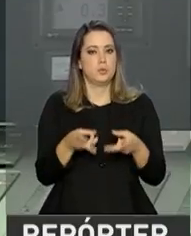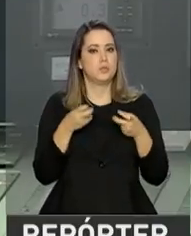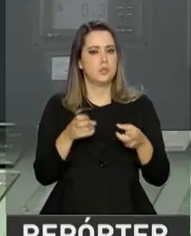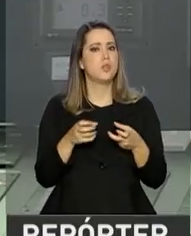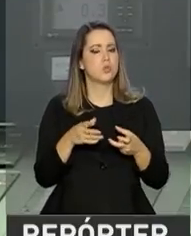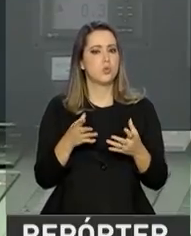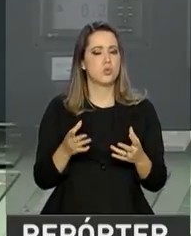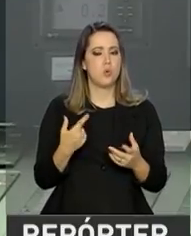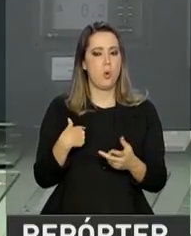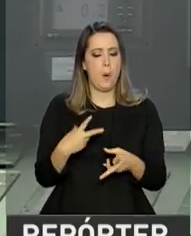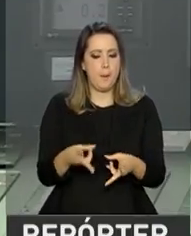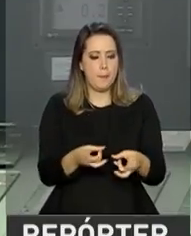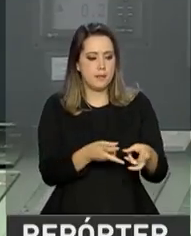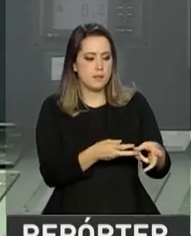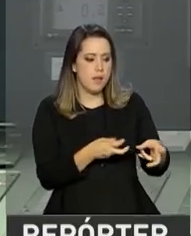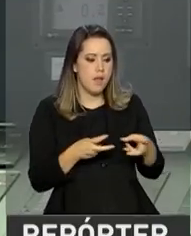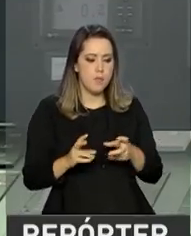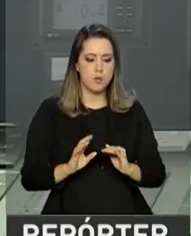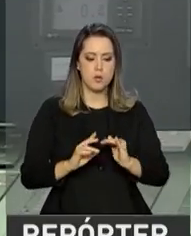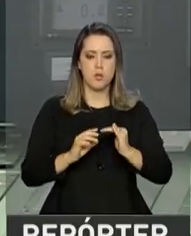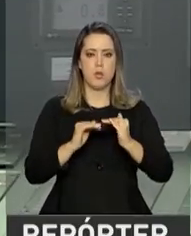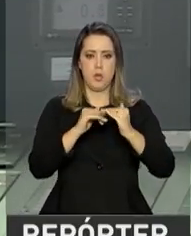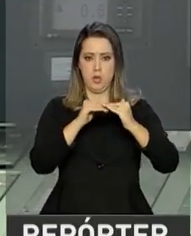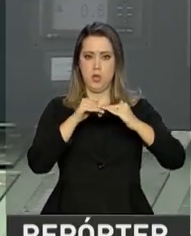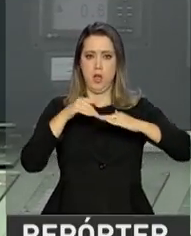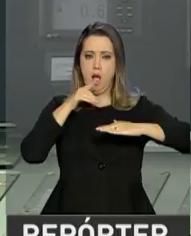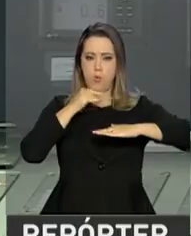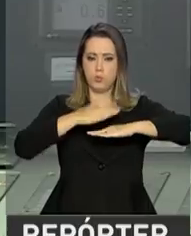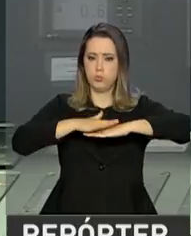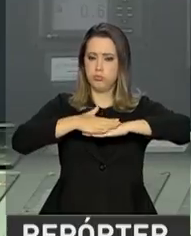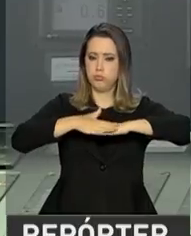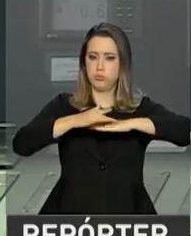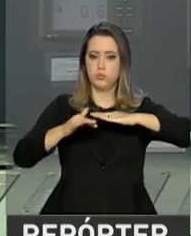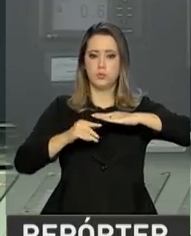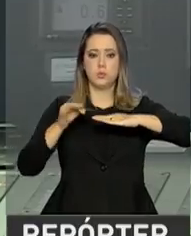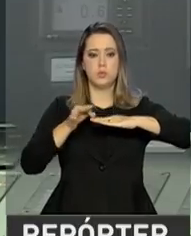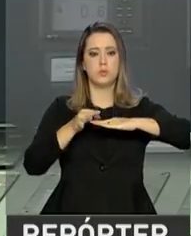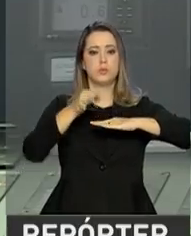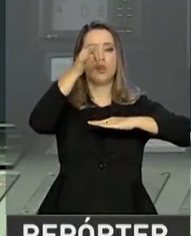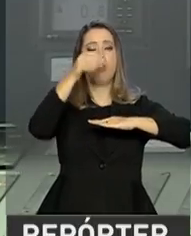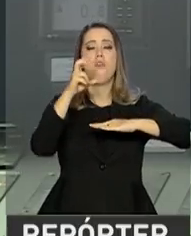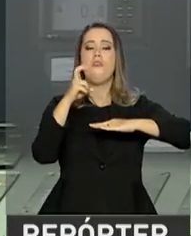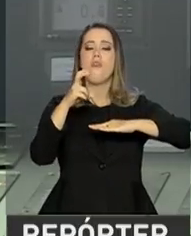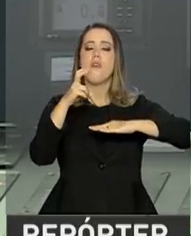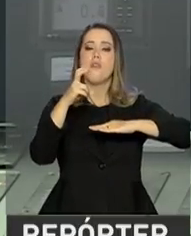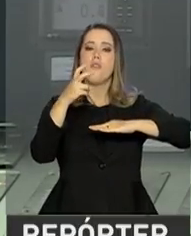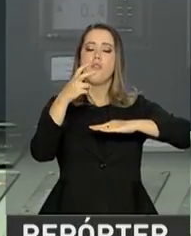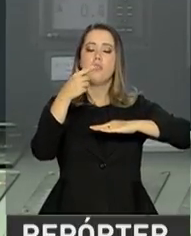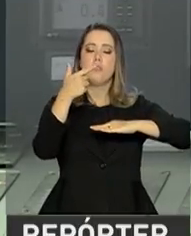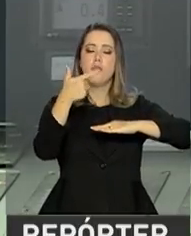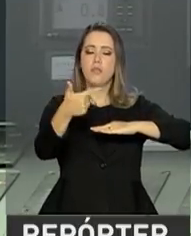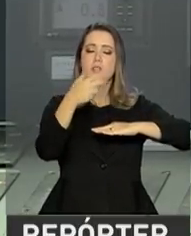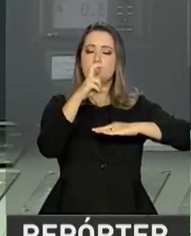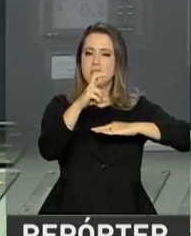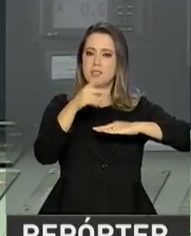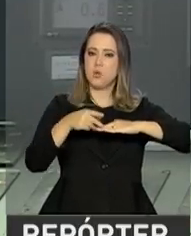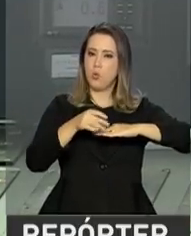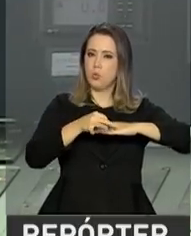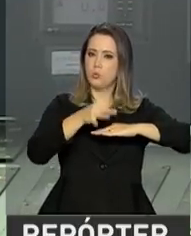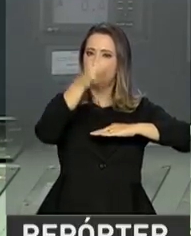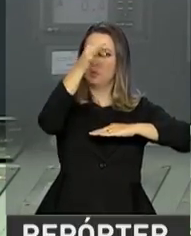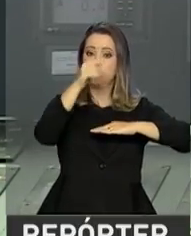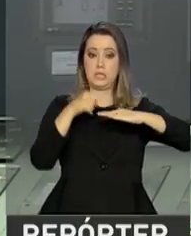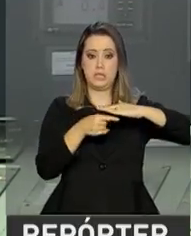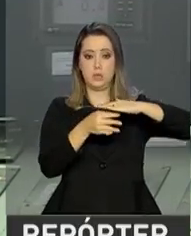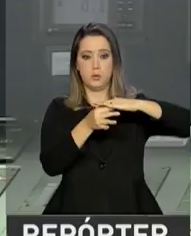ou seja, obter dados da superfície até 25 km de altitude. Temos sensores que conseguem medir toda a camada de água até 6